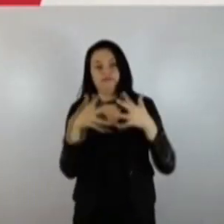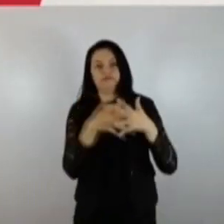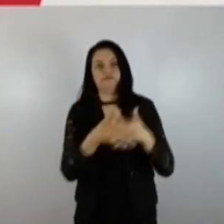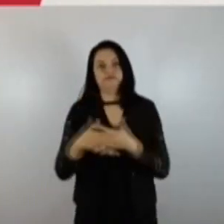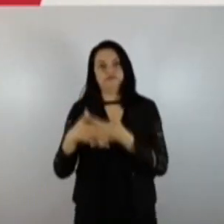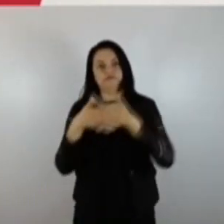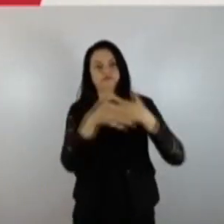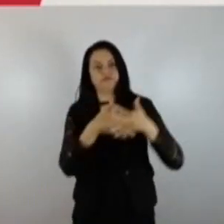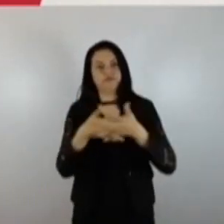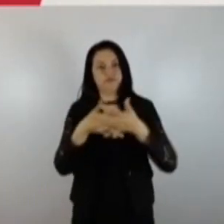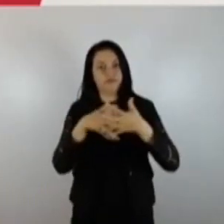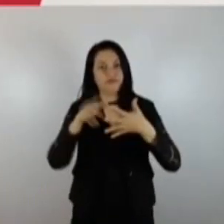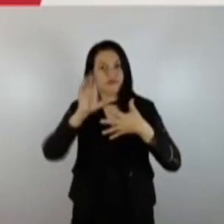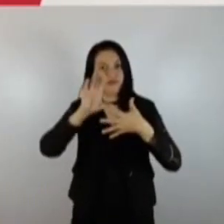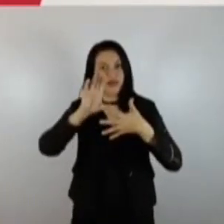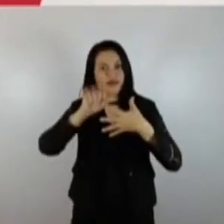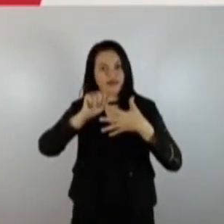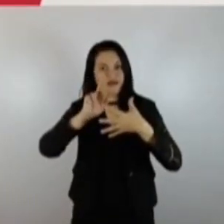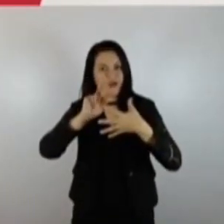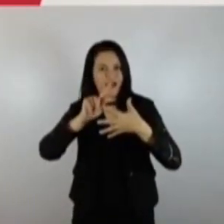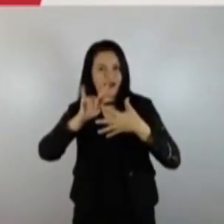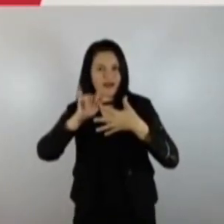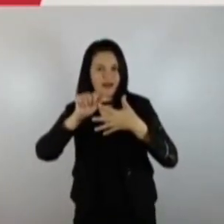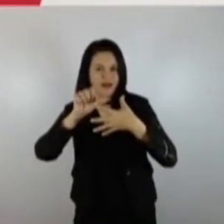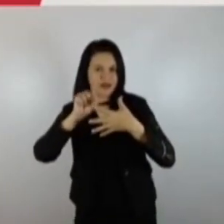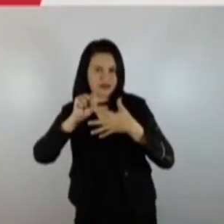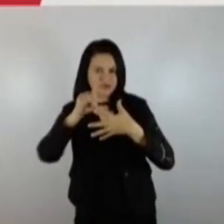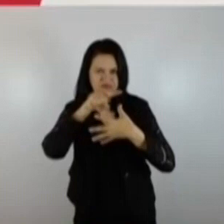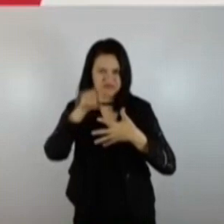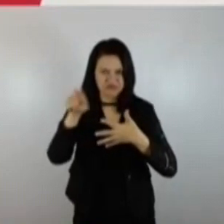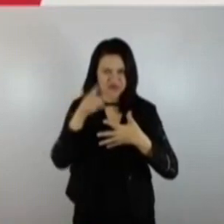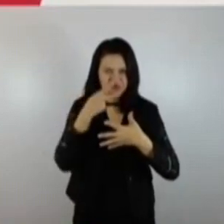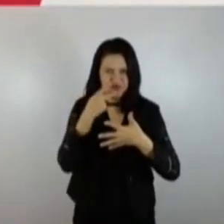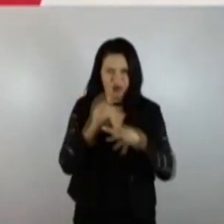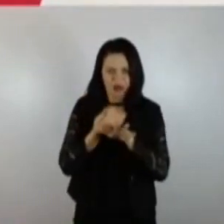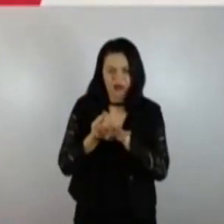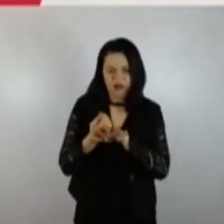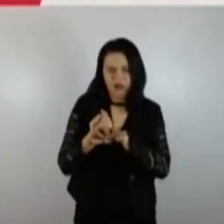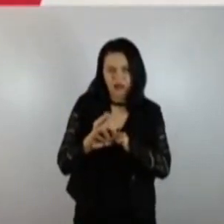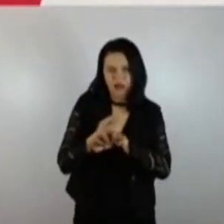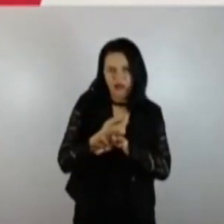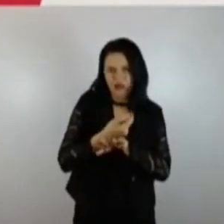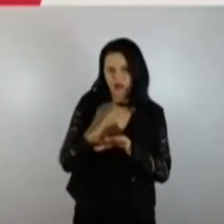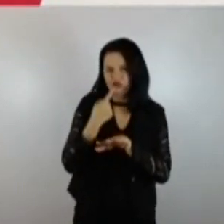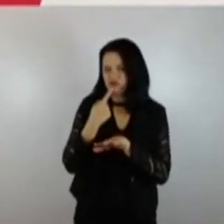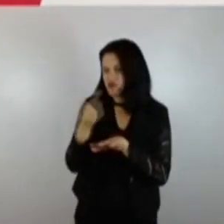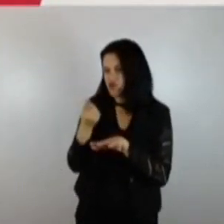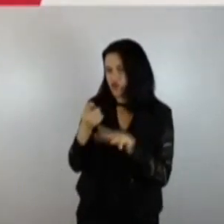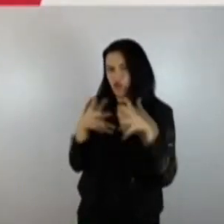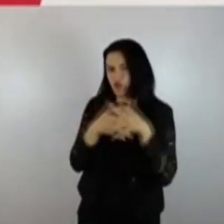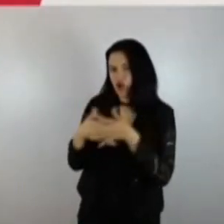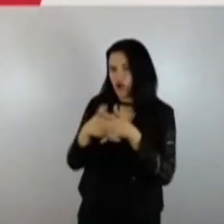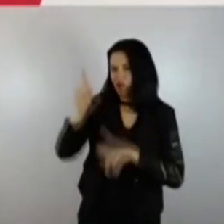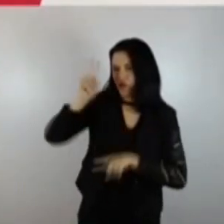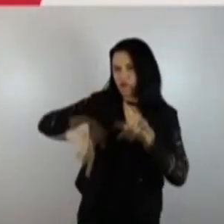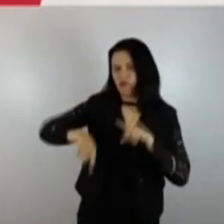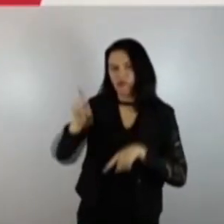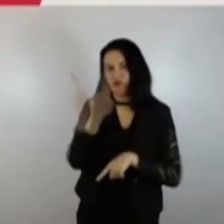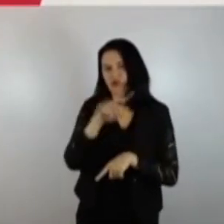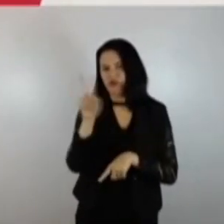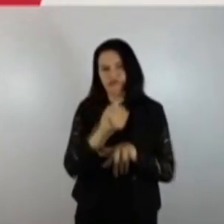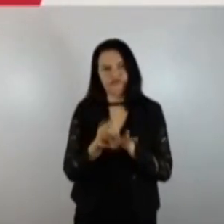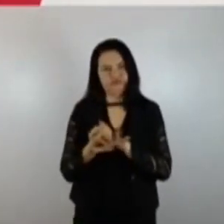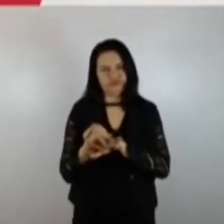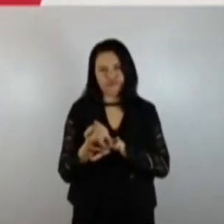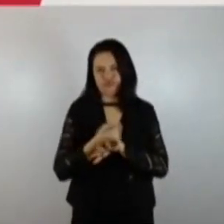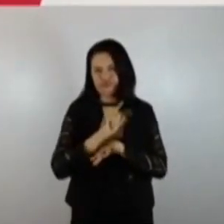cargas. Portanto, é falsa a ideia que há um risco de desabastecimento, uma vez que os caminhões vão continuar a